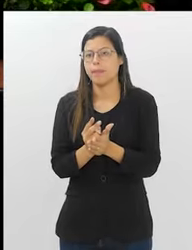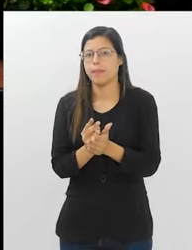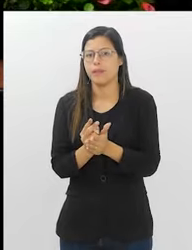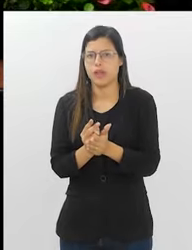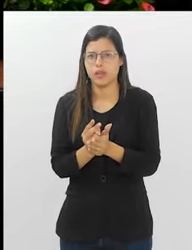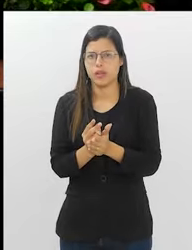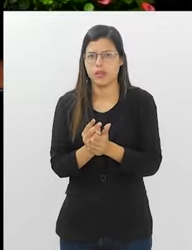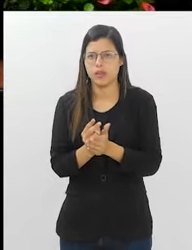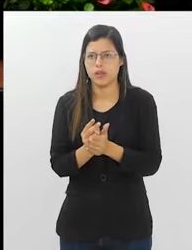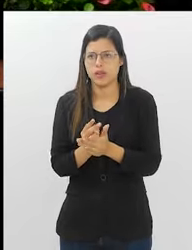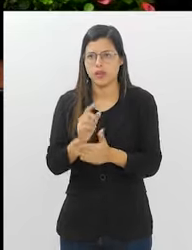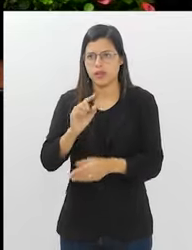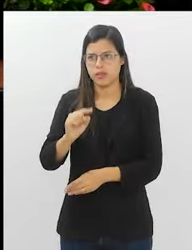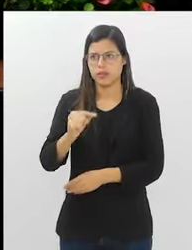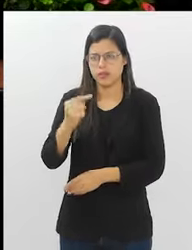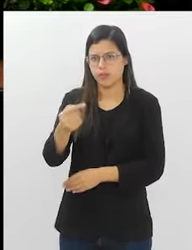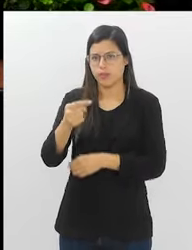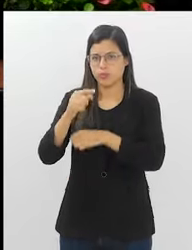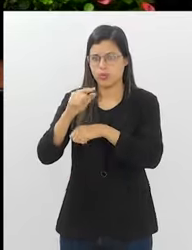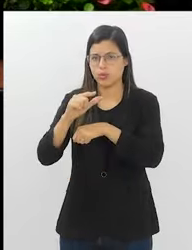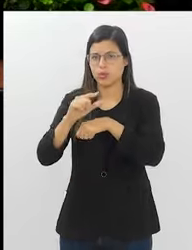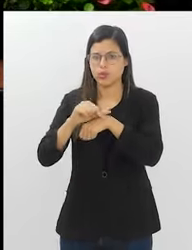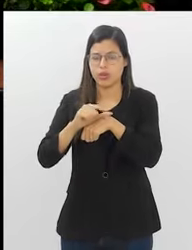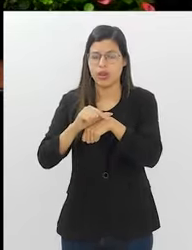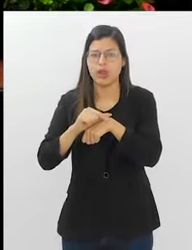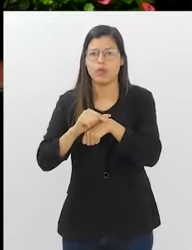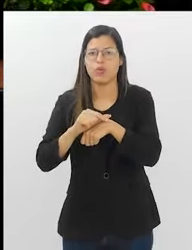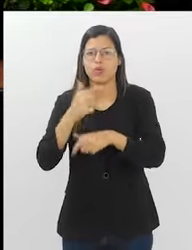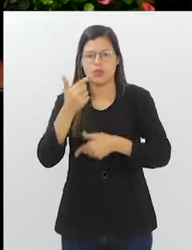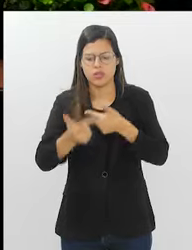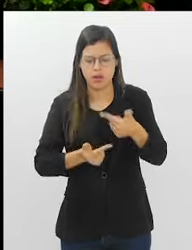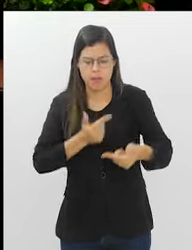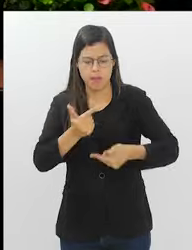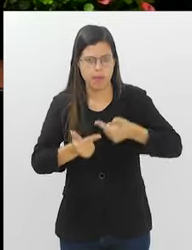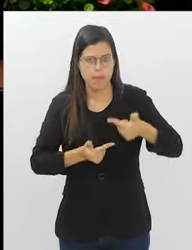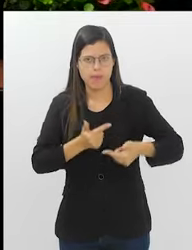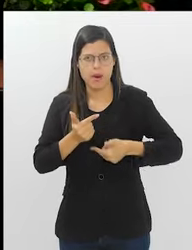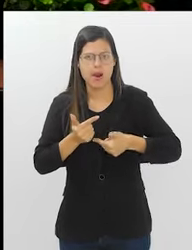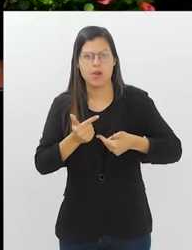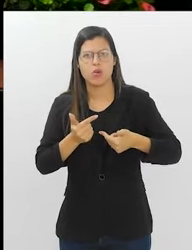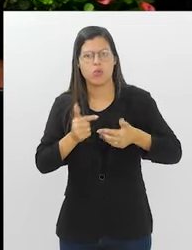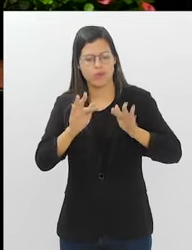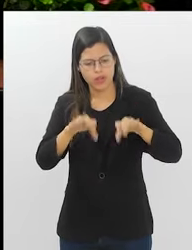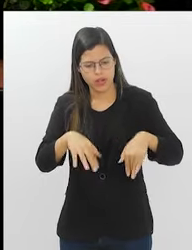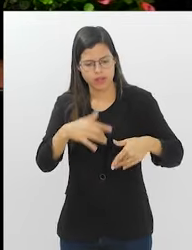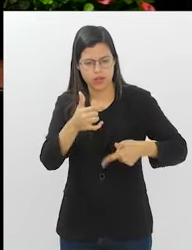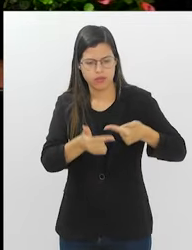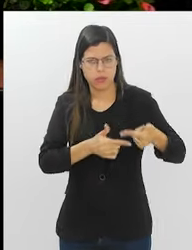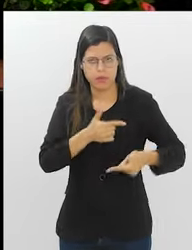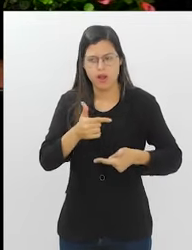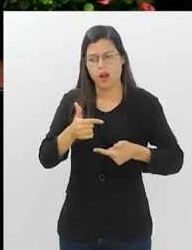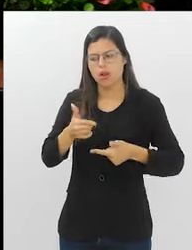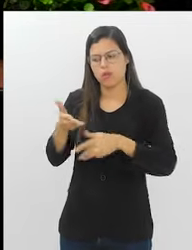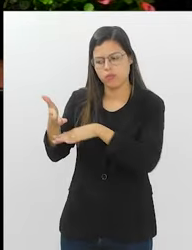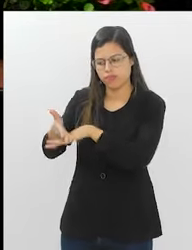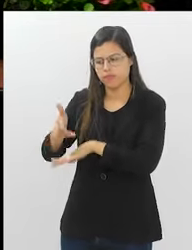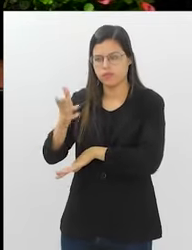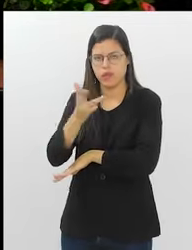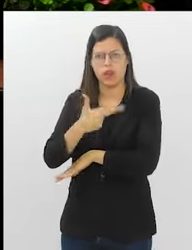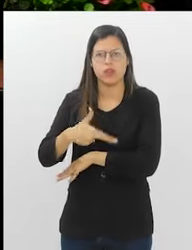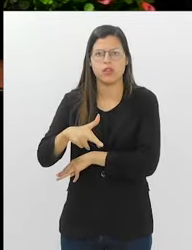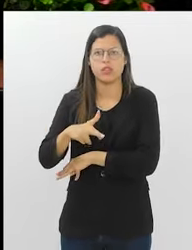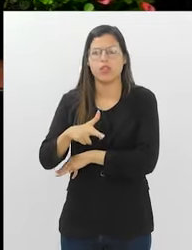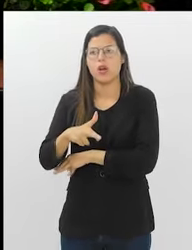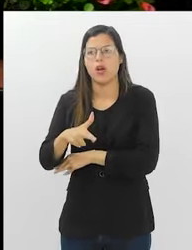estava, depois do horário de trabalho, eu estava exercendo a minha vida religiosa. E aí